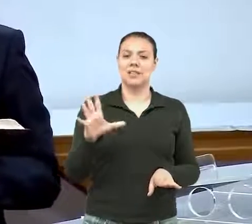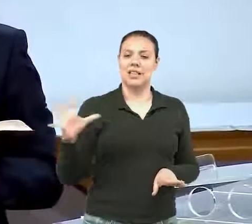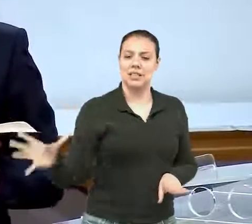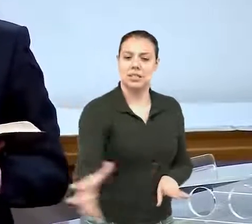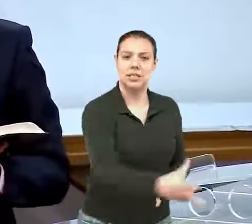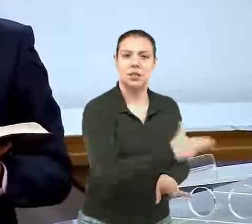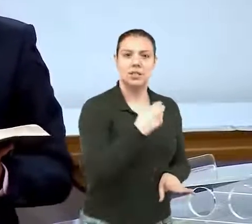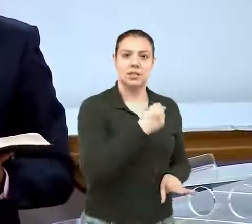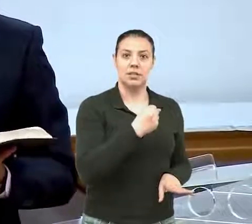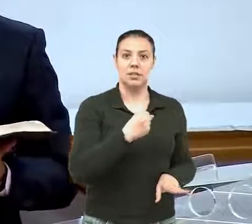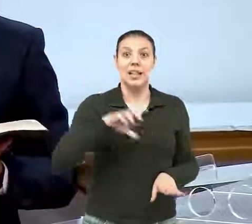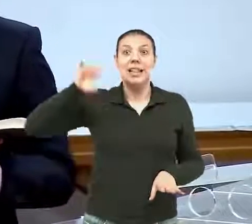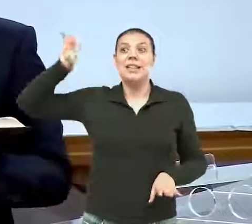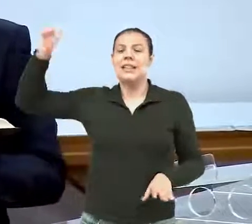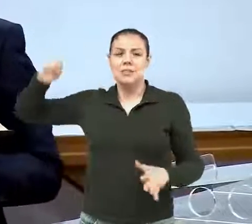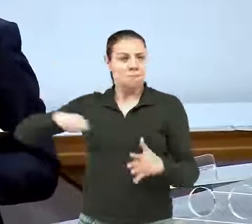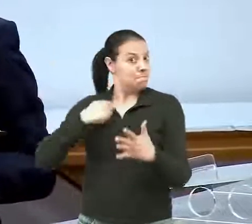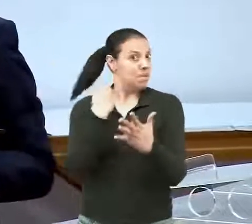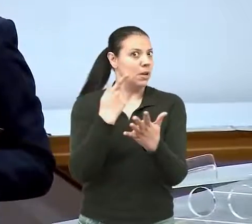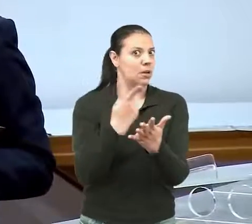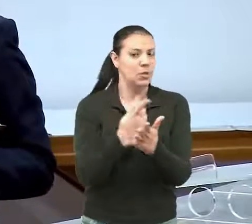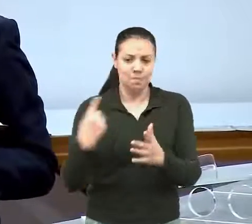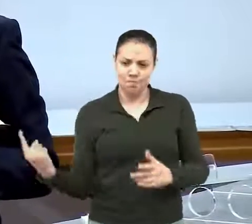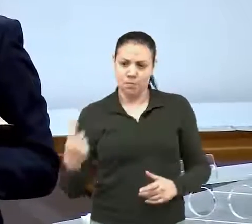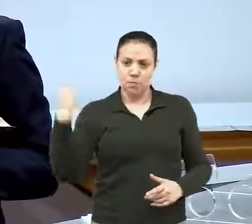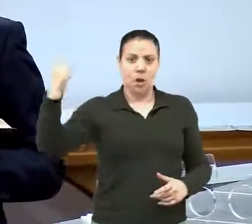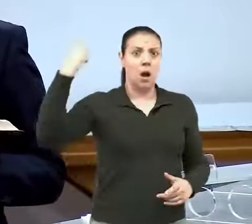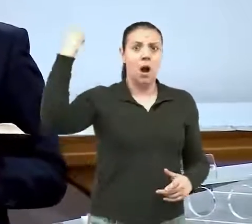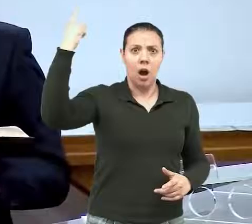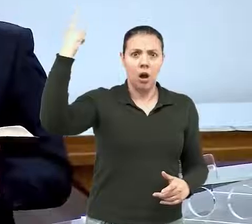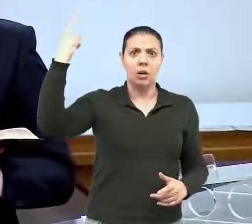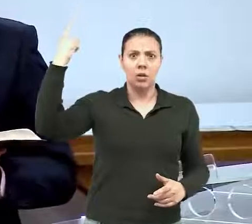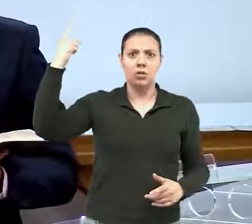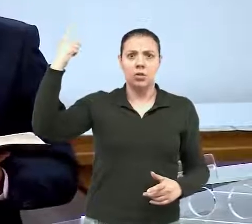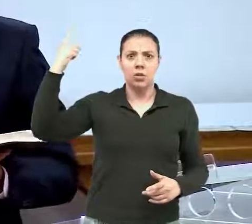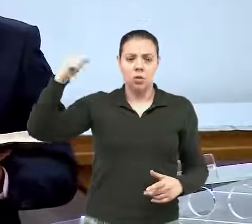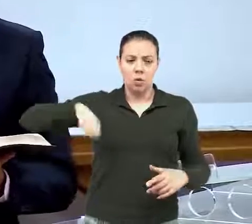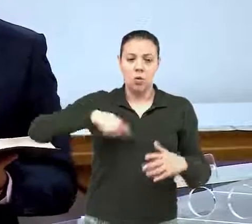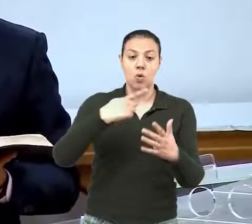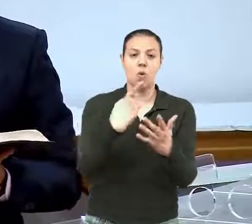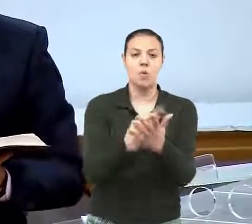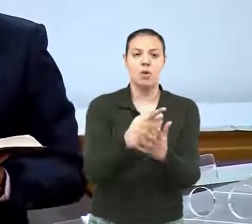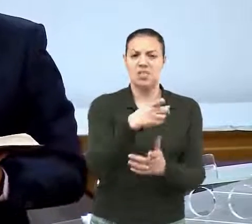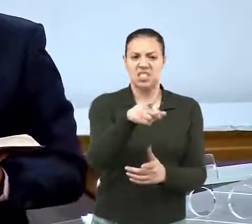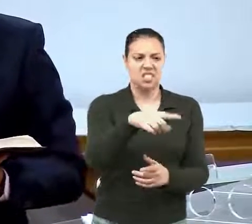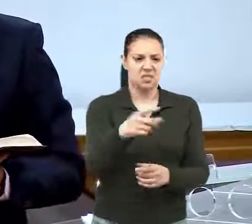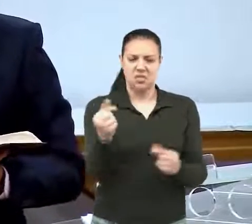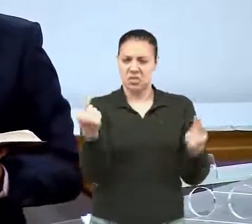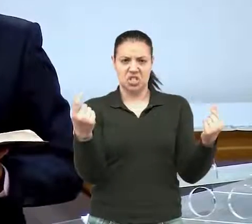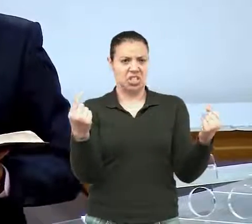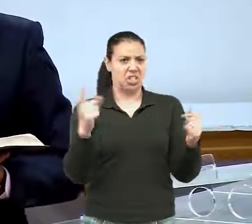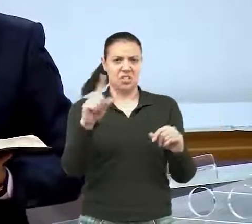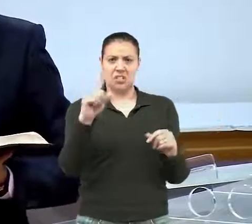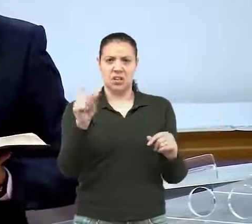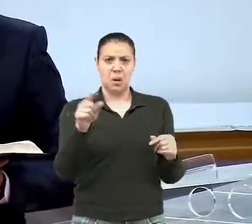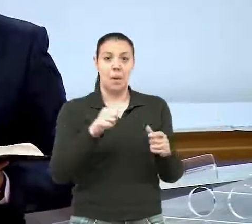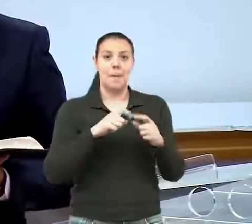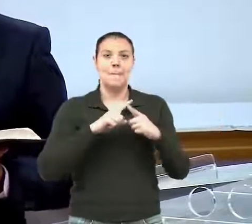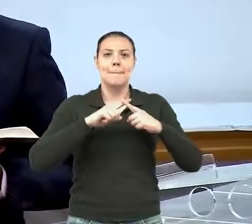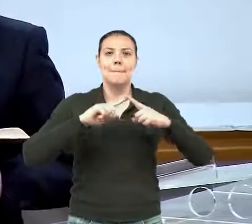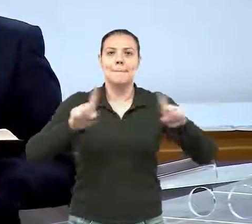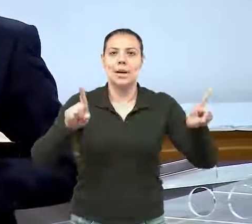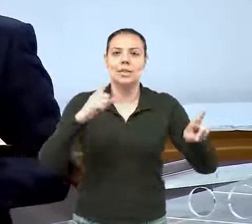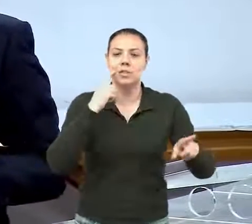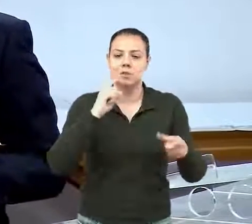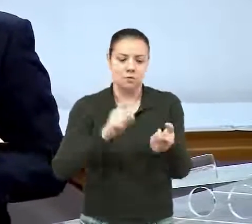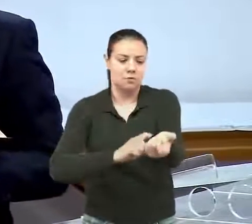Deus pagou por você um alto preço. Deus comprou você não com ouro, não com prata, mas com o precioso sangue